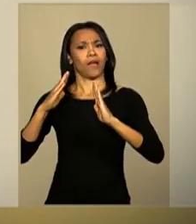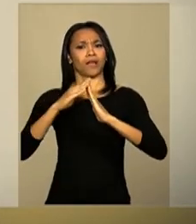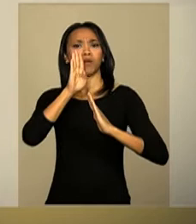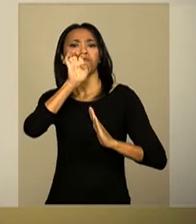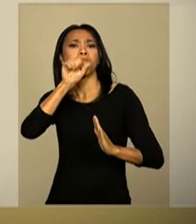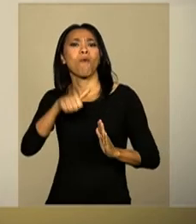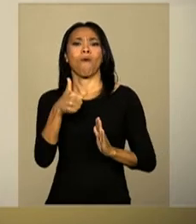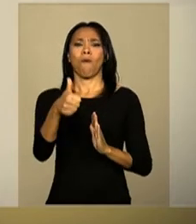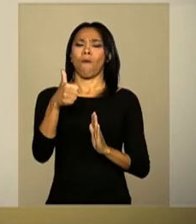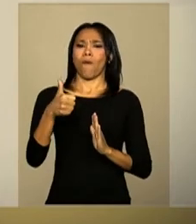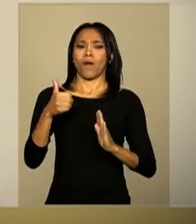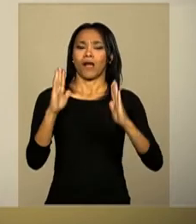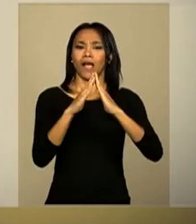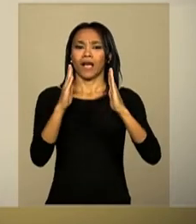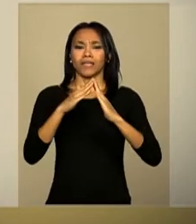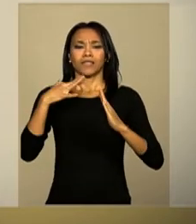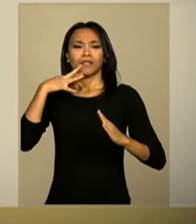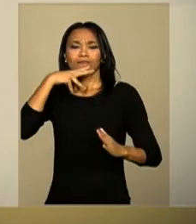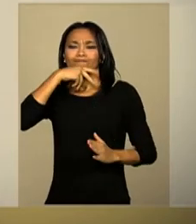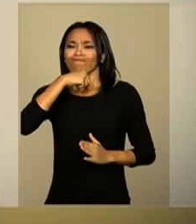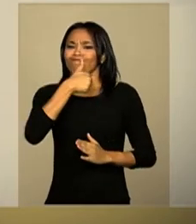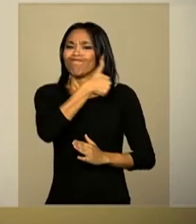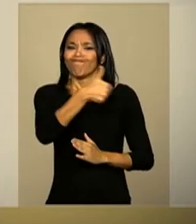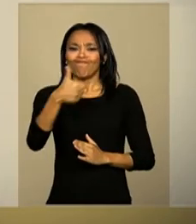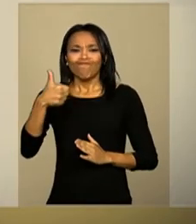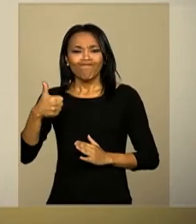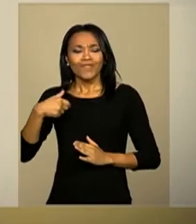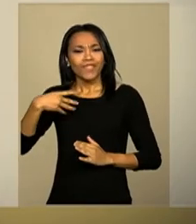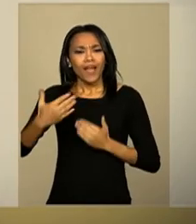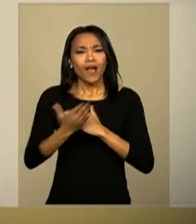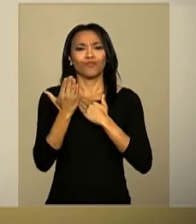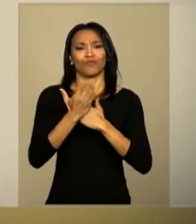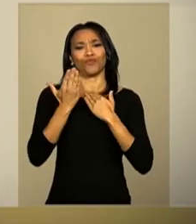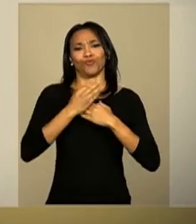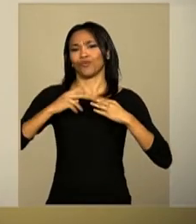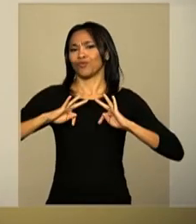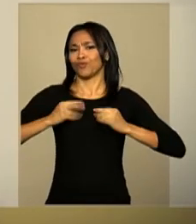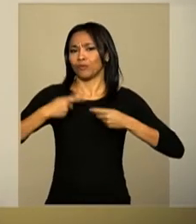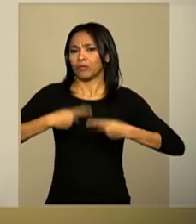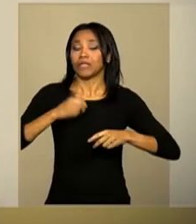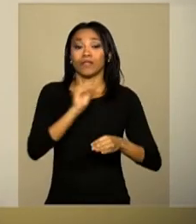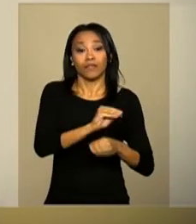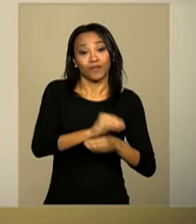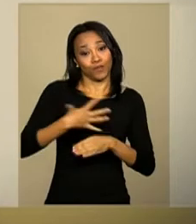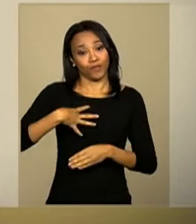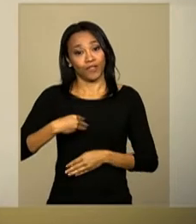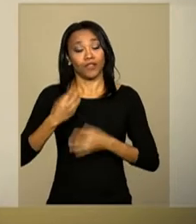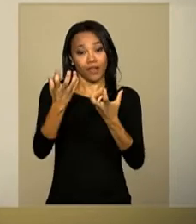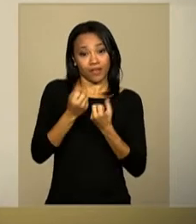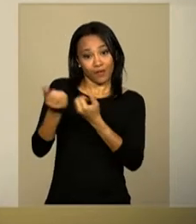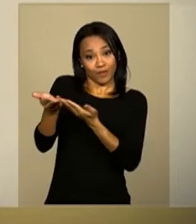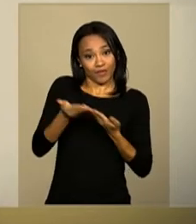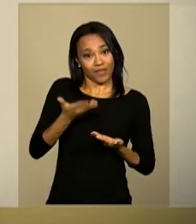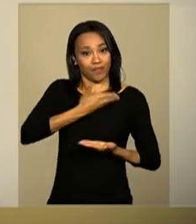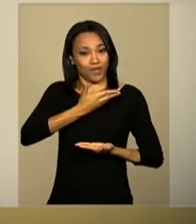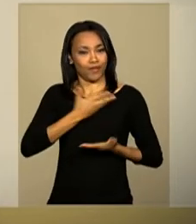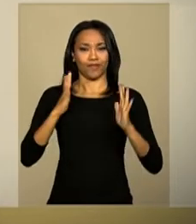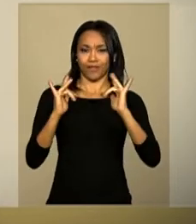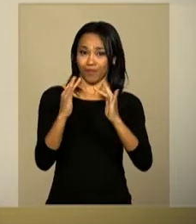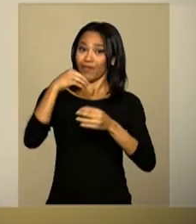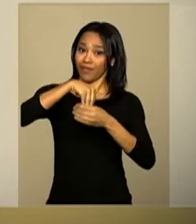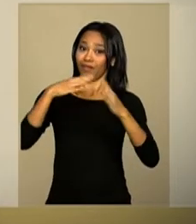uma casa mais confortável que sirva a todas as suas necessidades onde ela cria os filhos recebe os amigos